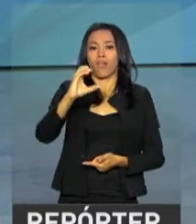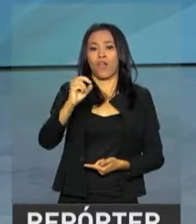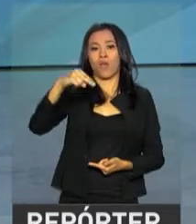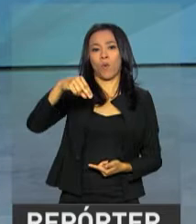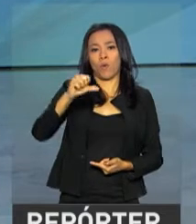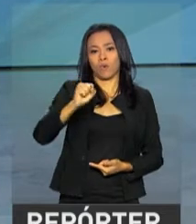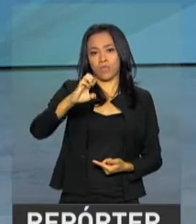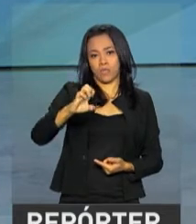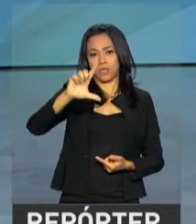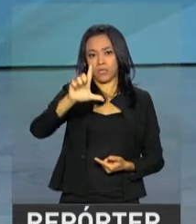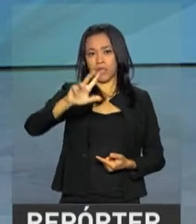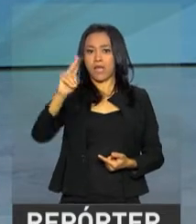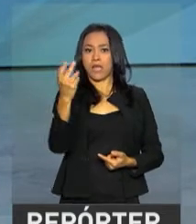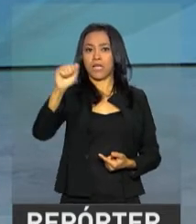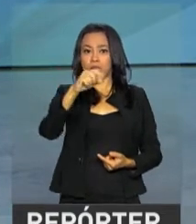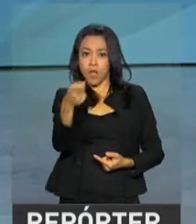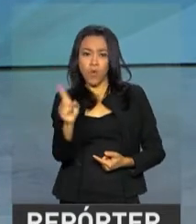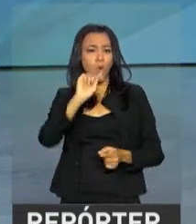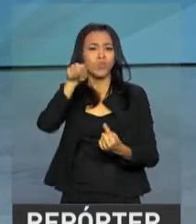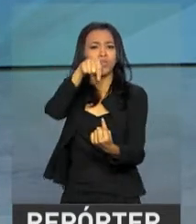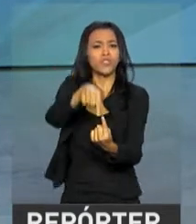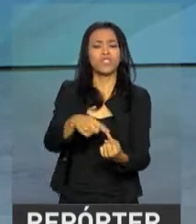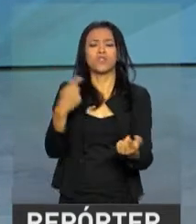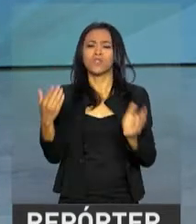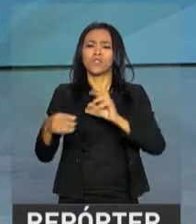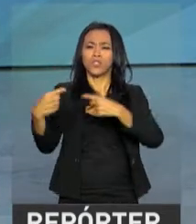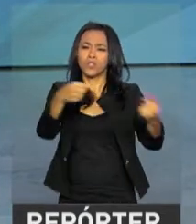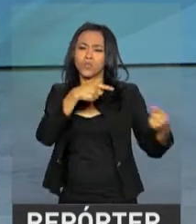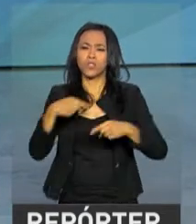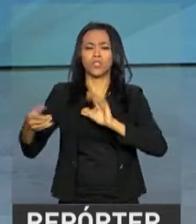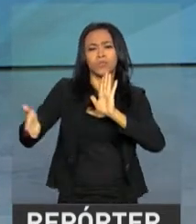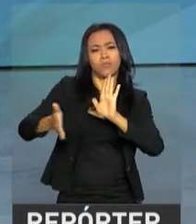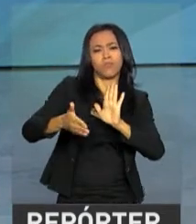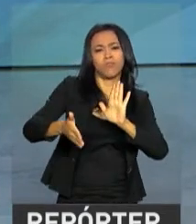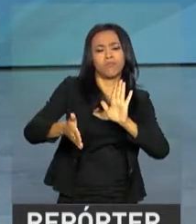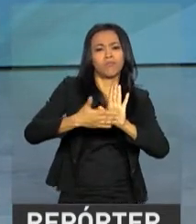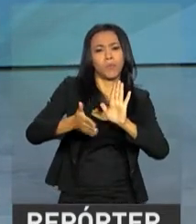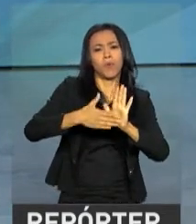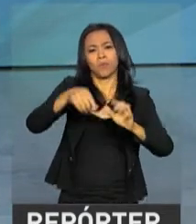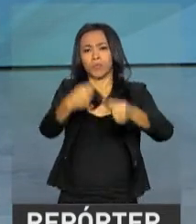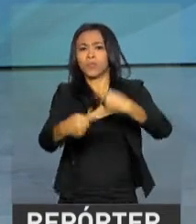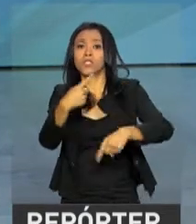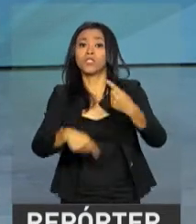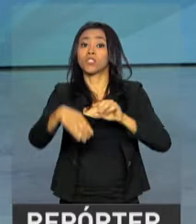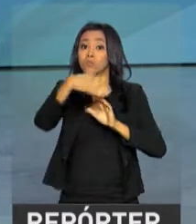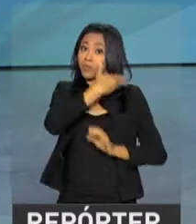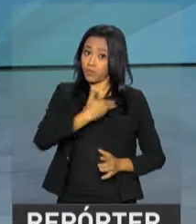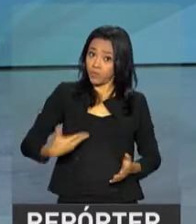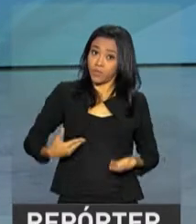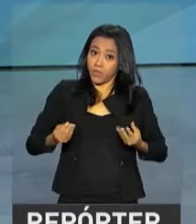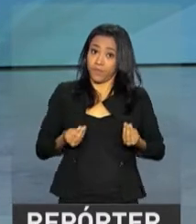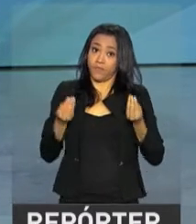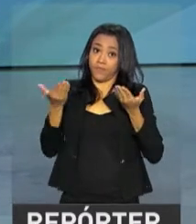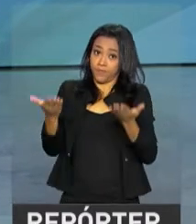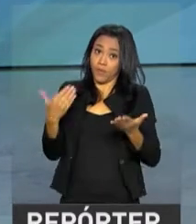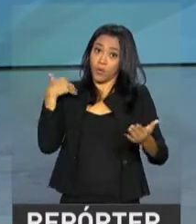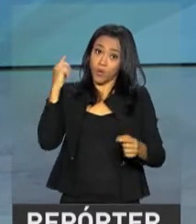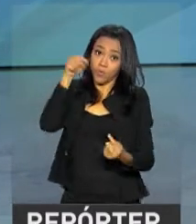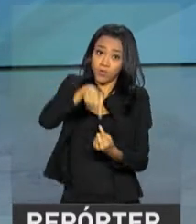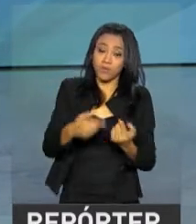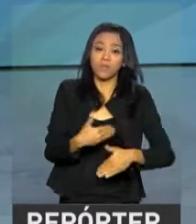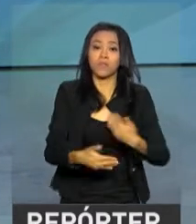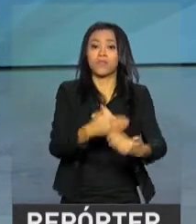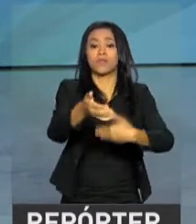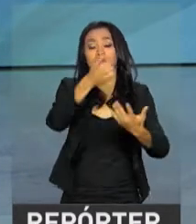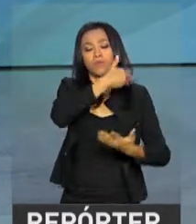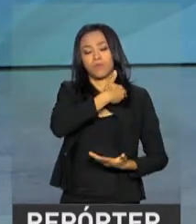anos para discutir políticas públicas e propor medidas ao presidente da República que levem ao desenvolvimento do país. O grupo conta com